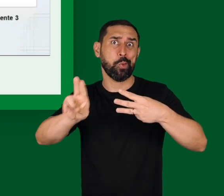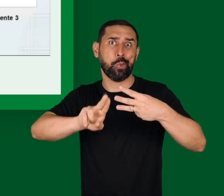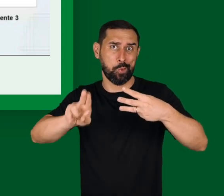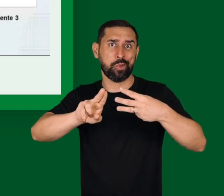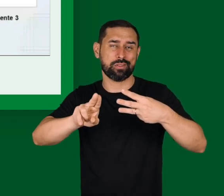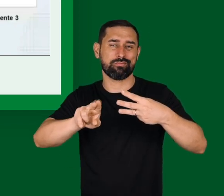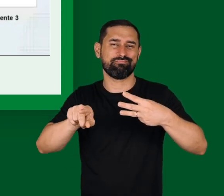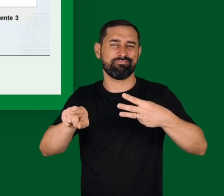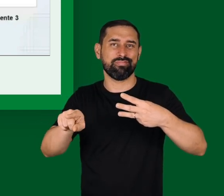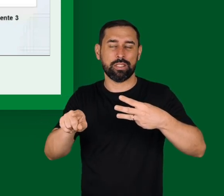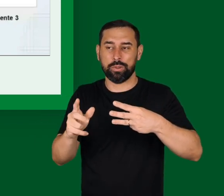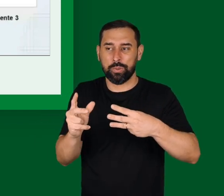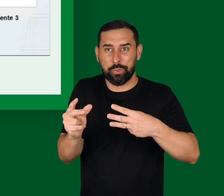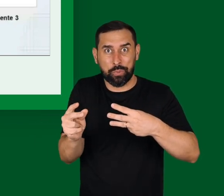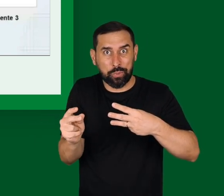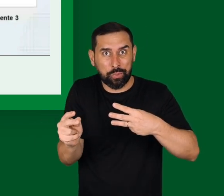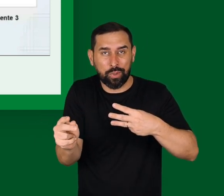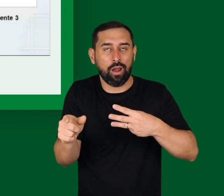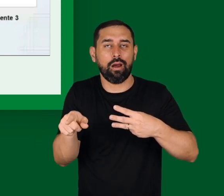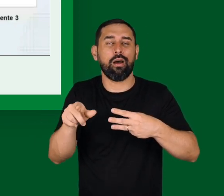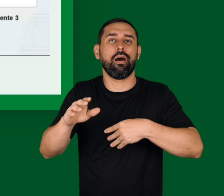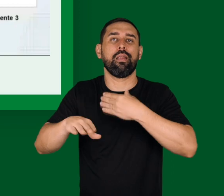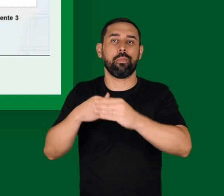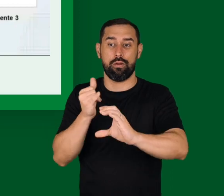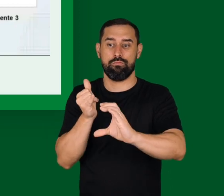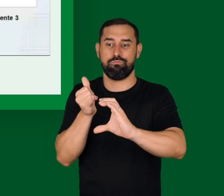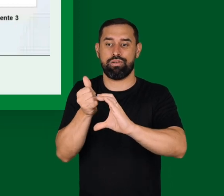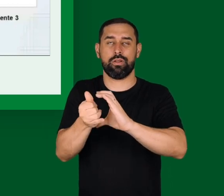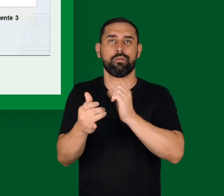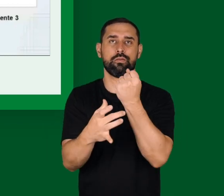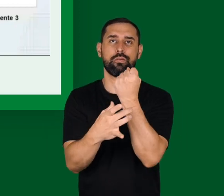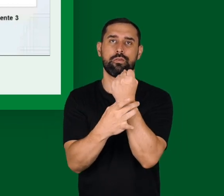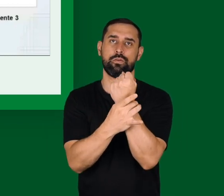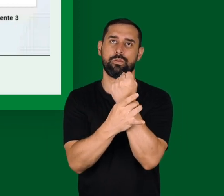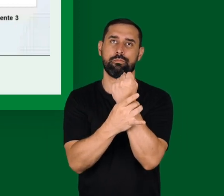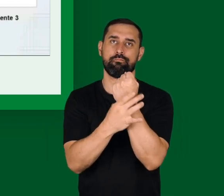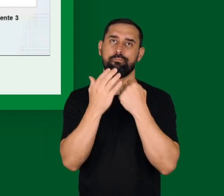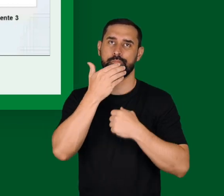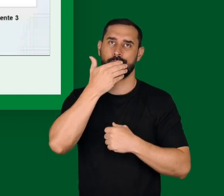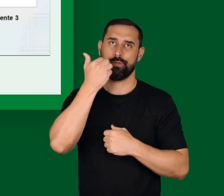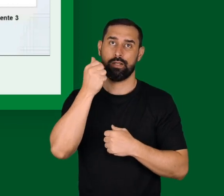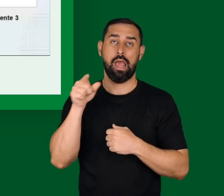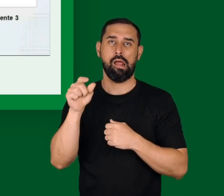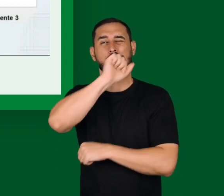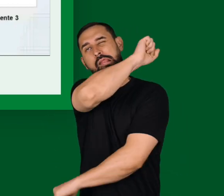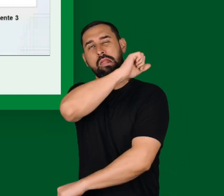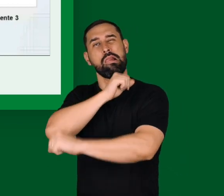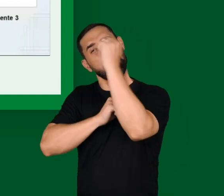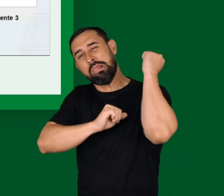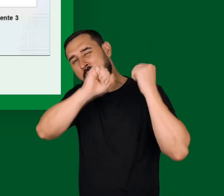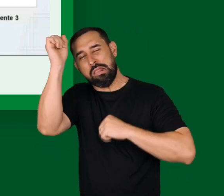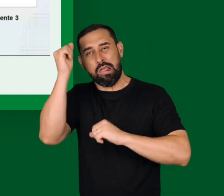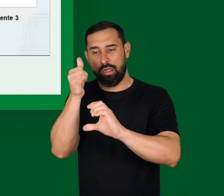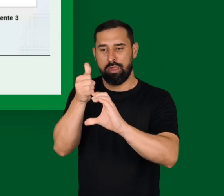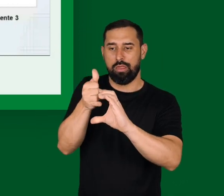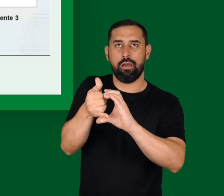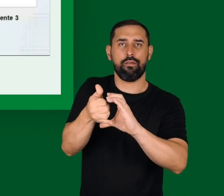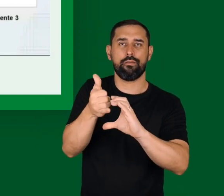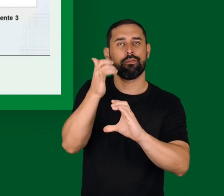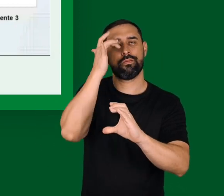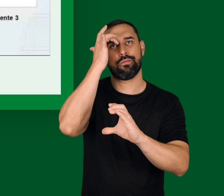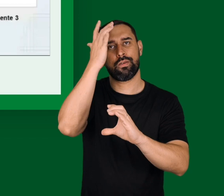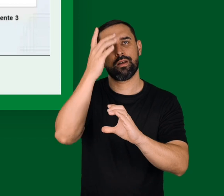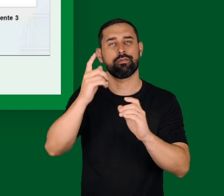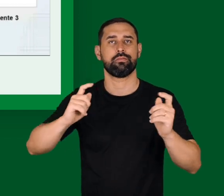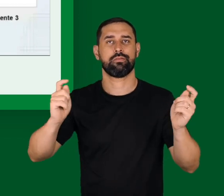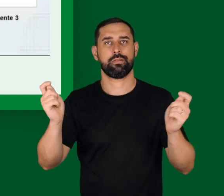a gente pode precisar utilizar dessas medicações para garantir uma intubação mais segura, onde a criança não